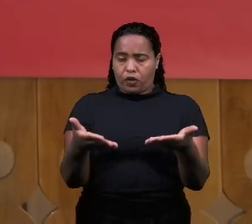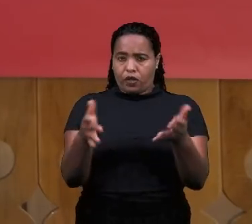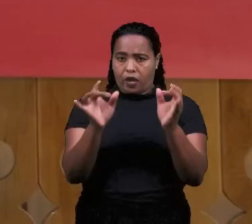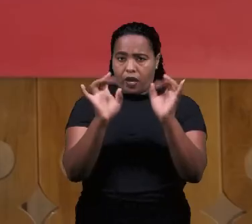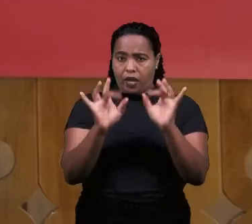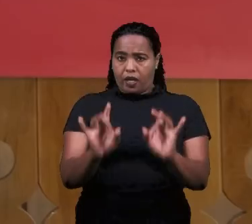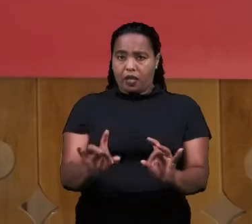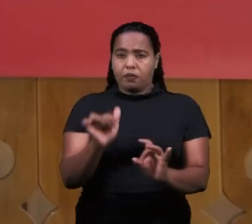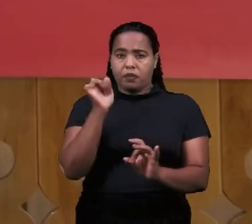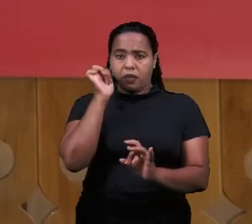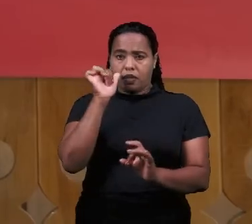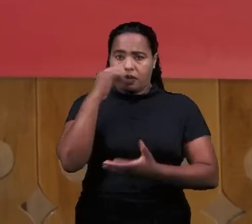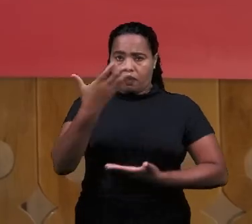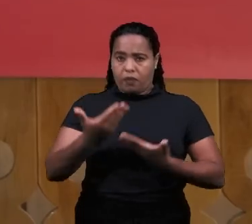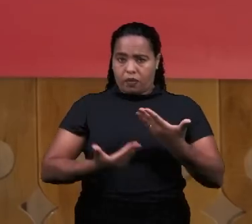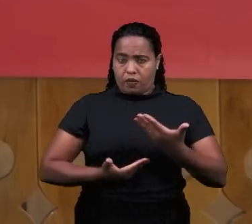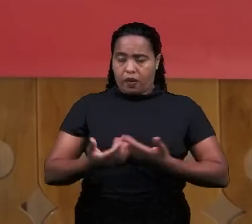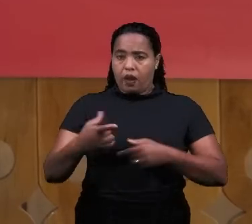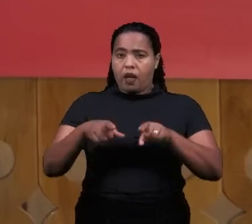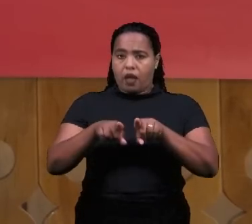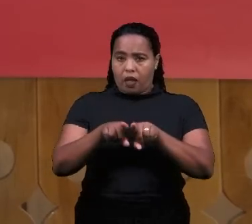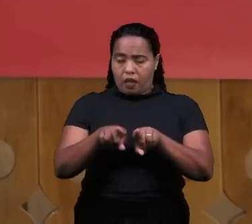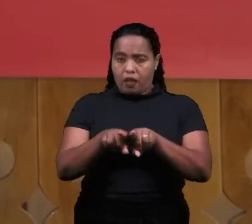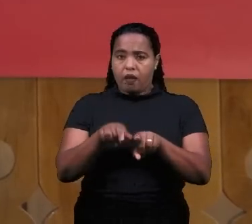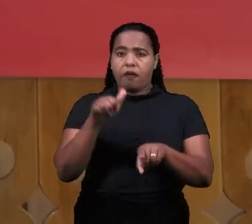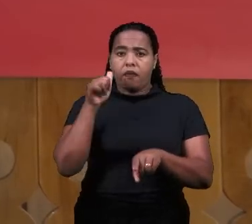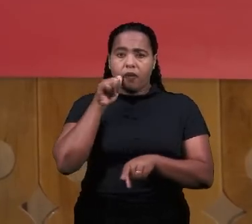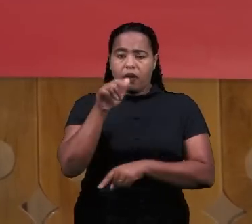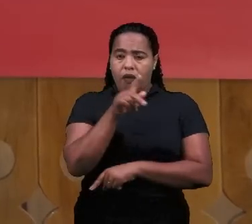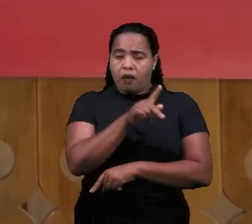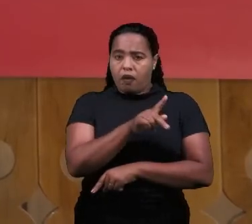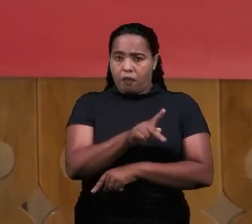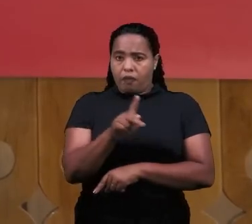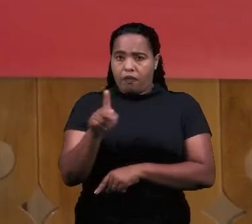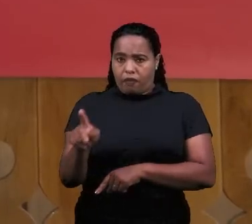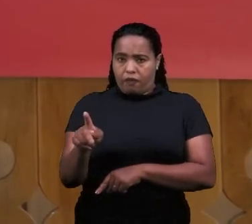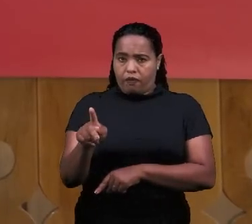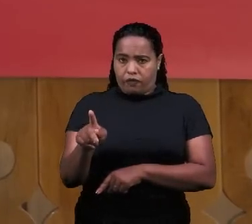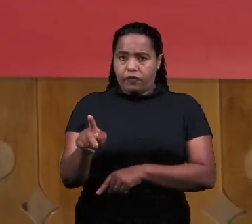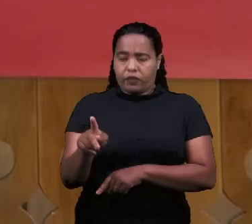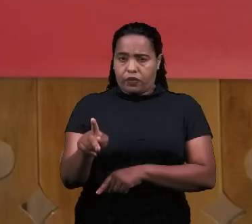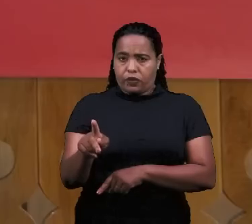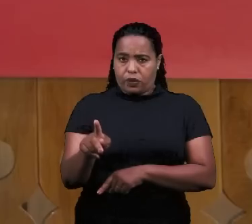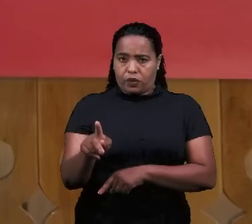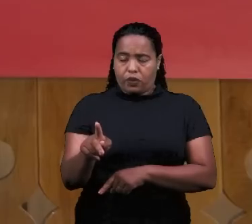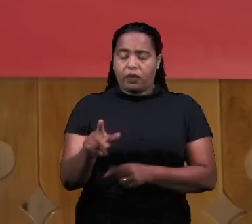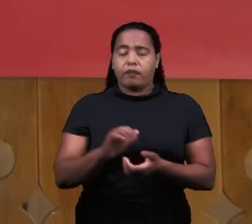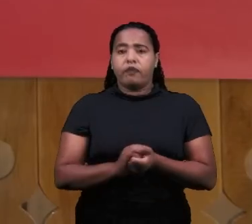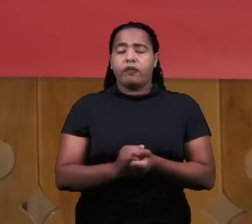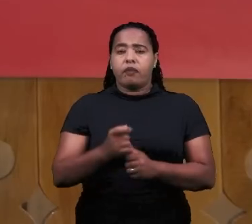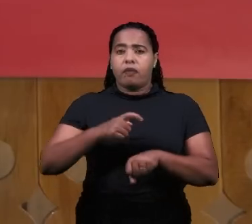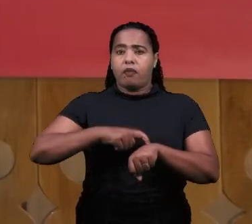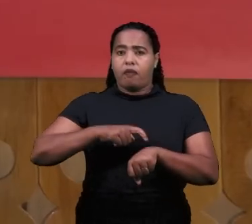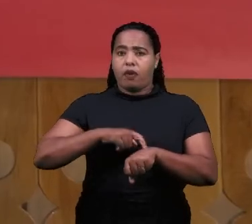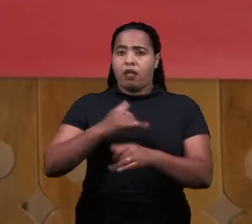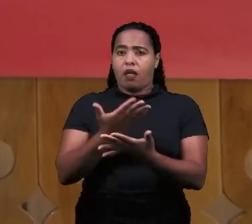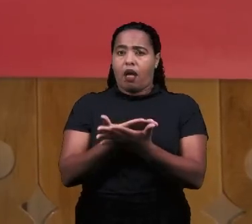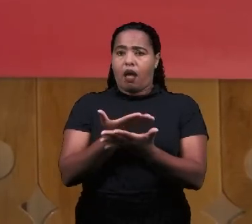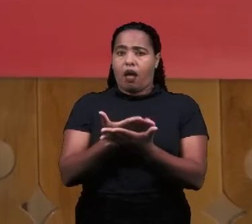e professora das classes, o assunto que nós vamos trazer aqui nesta aula de oração